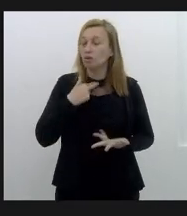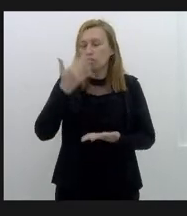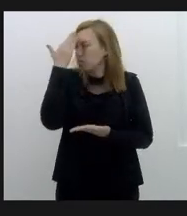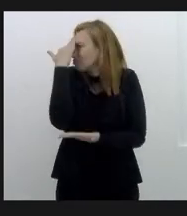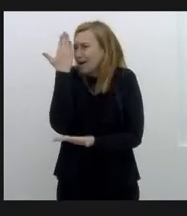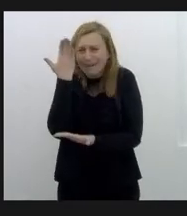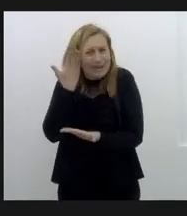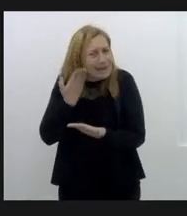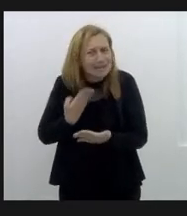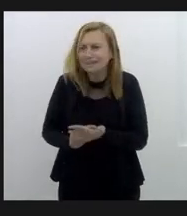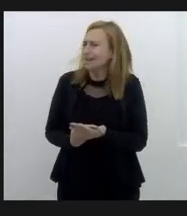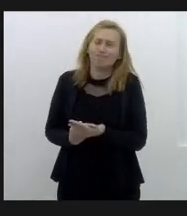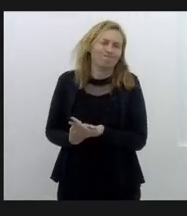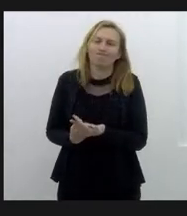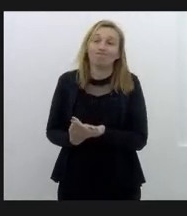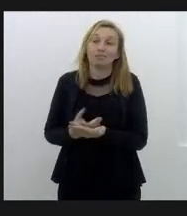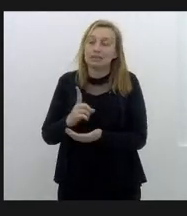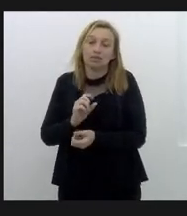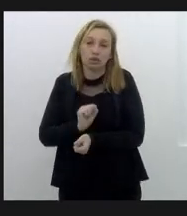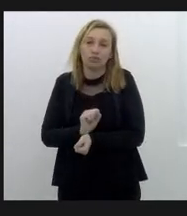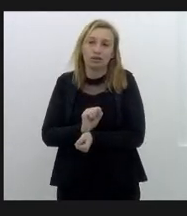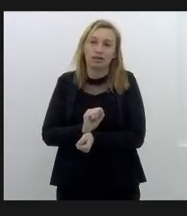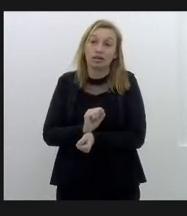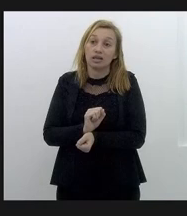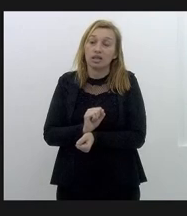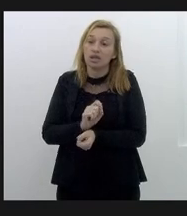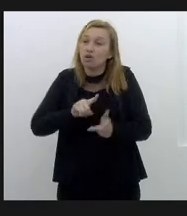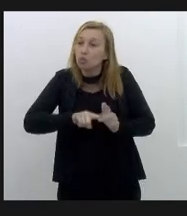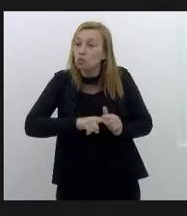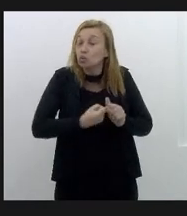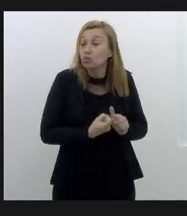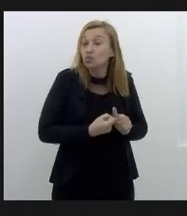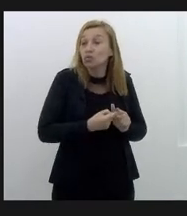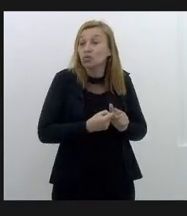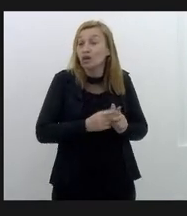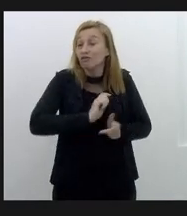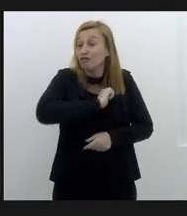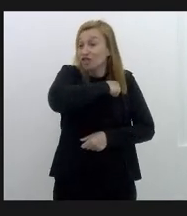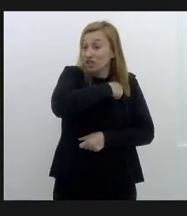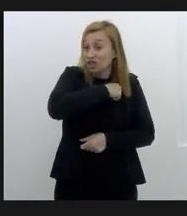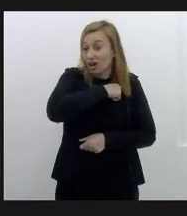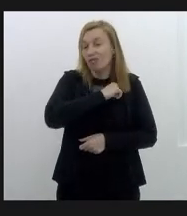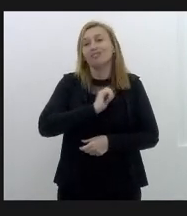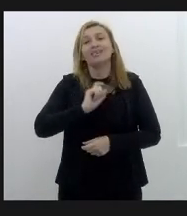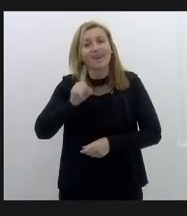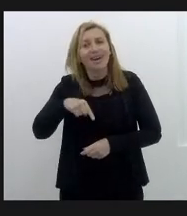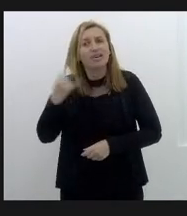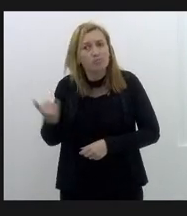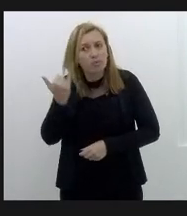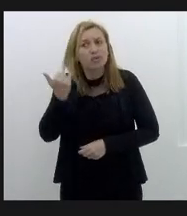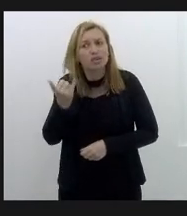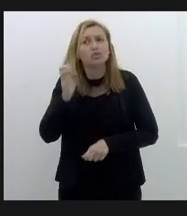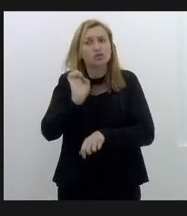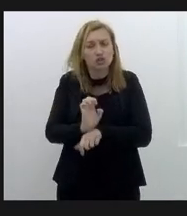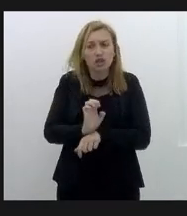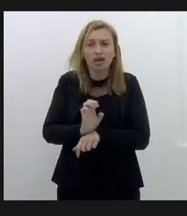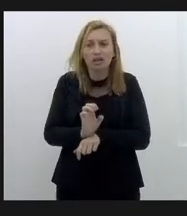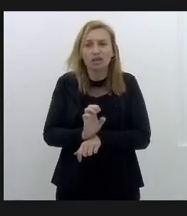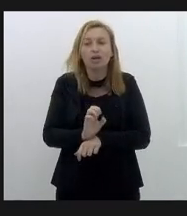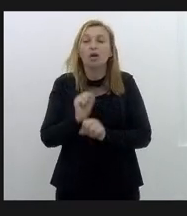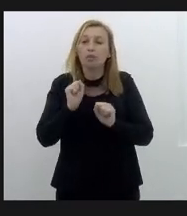acreditar não posso e nem esperar que o ajuste fiscal que é necessário no estado